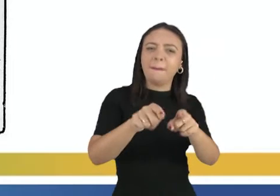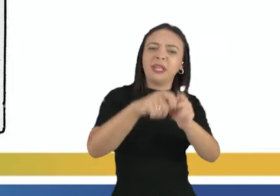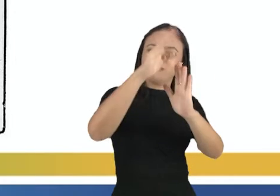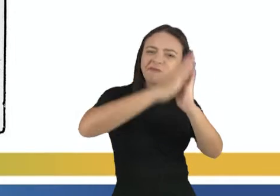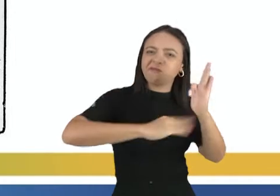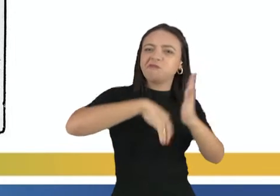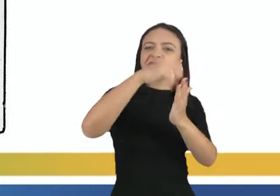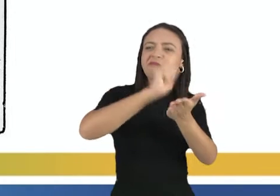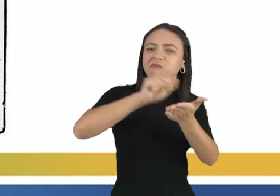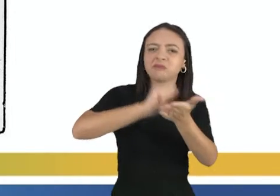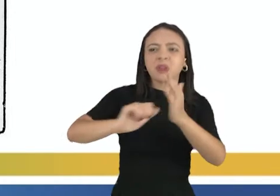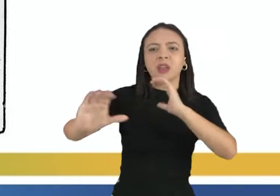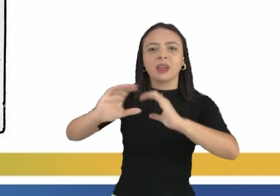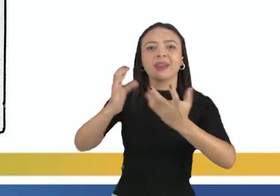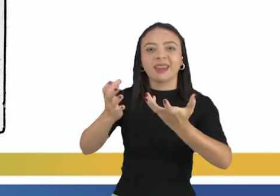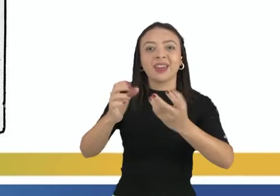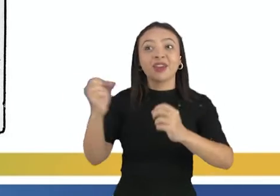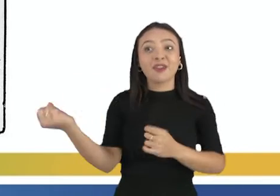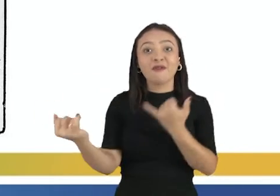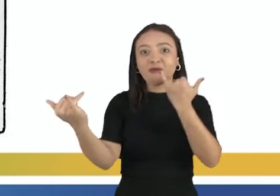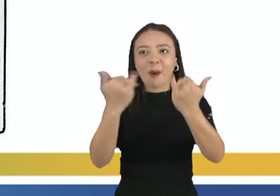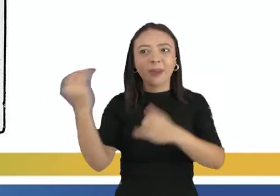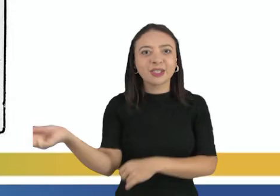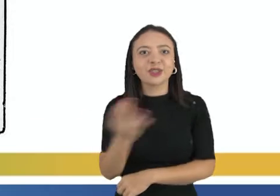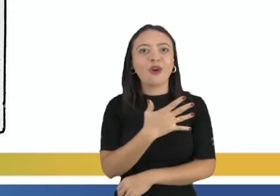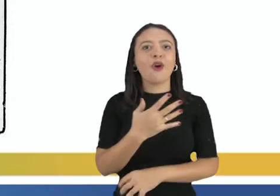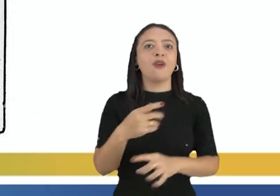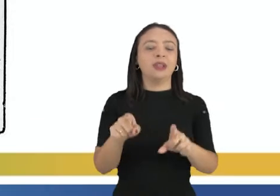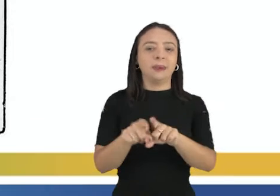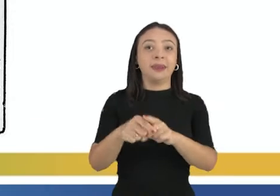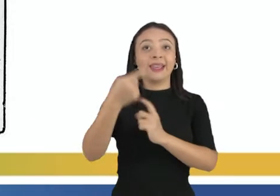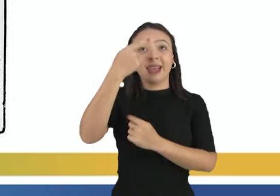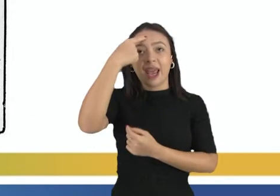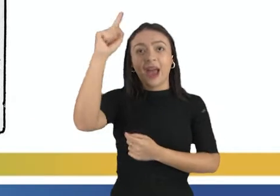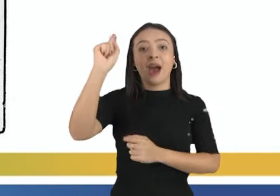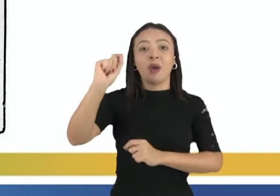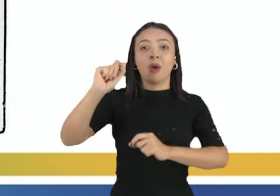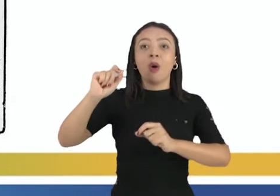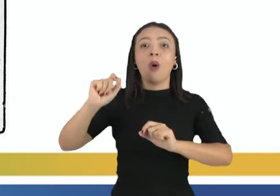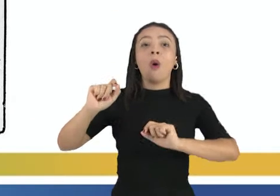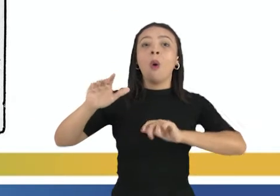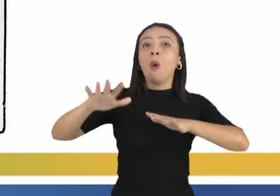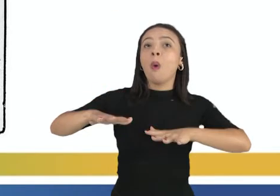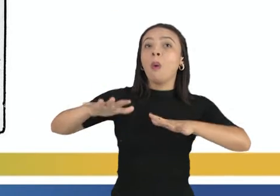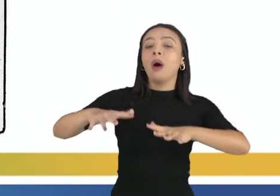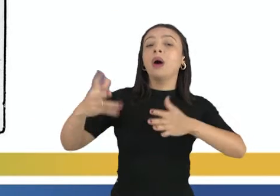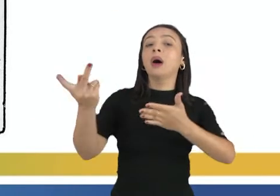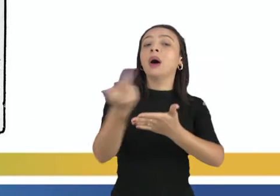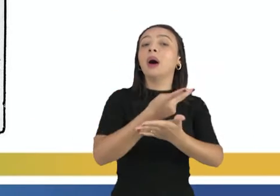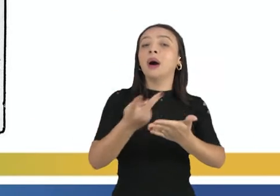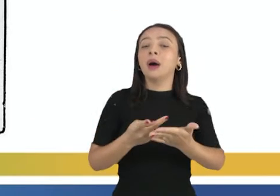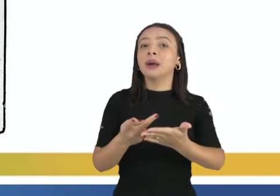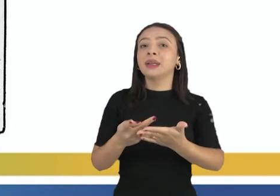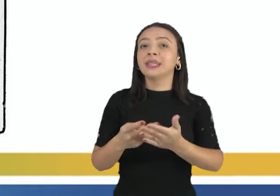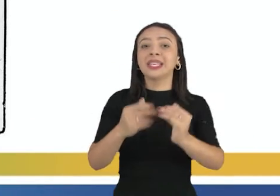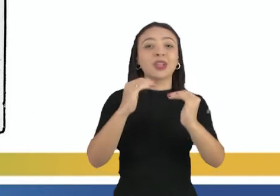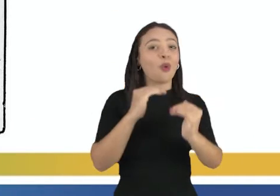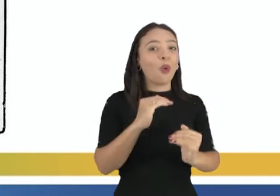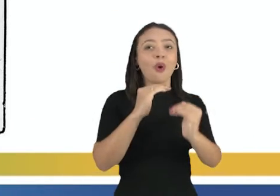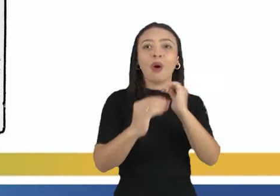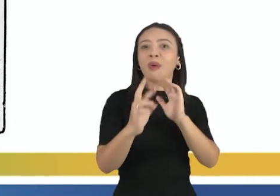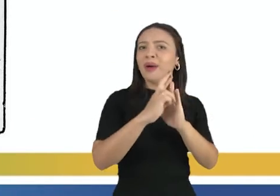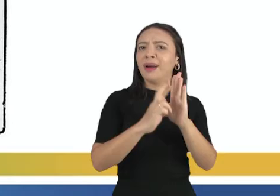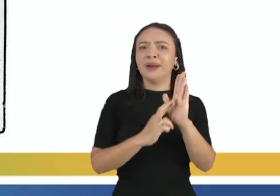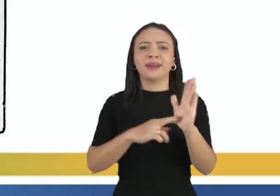buscavam inovações estéticas. Eles realizaram um manifesto artístico, político e cultural contestando os padrões